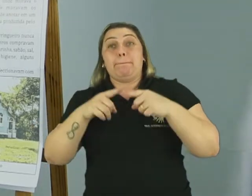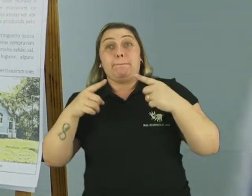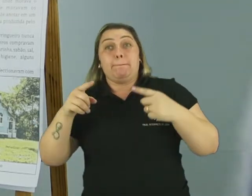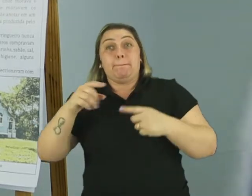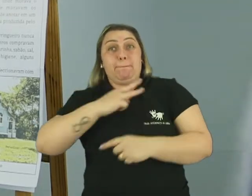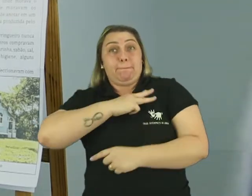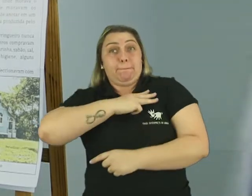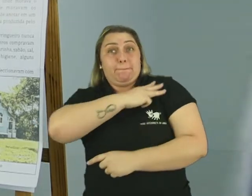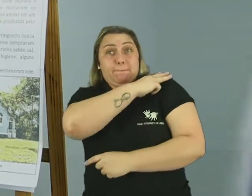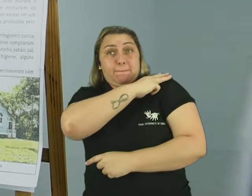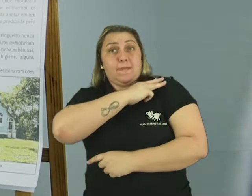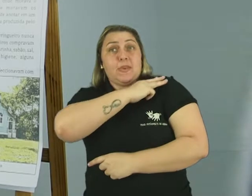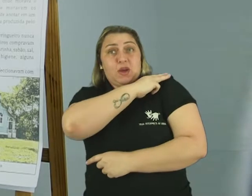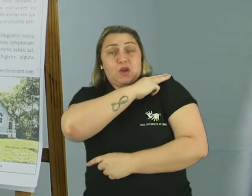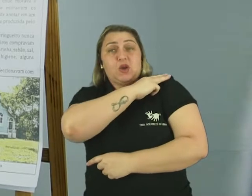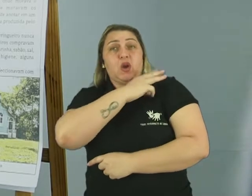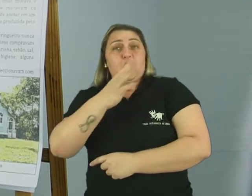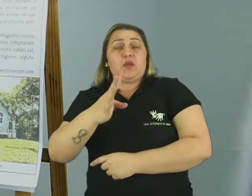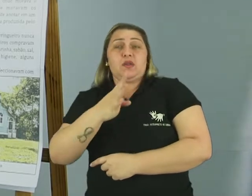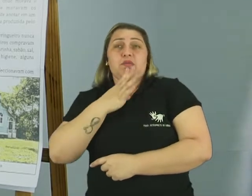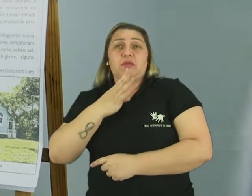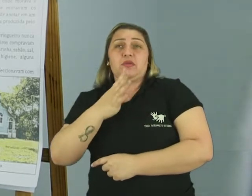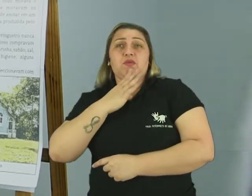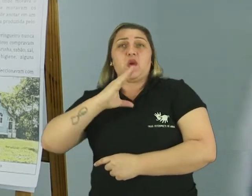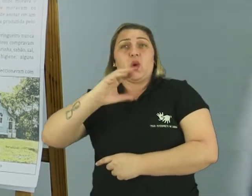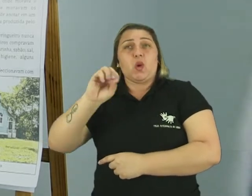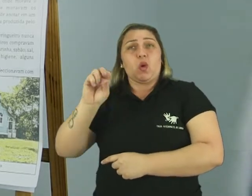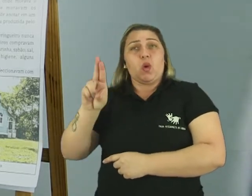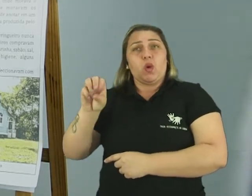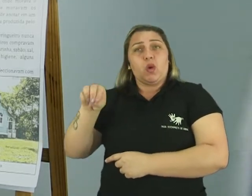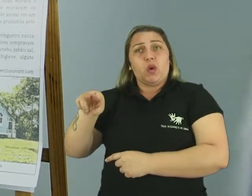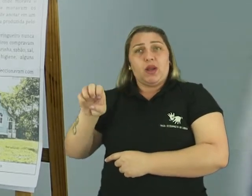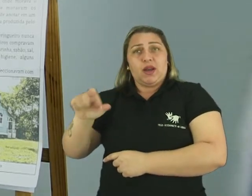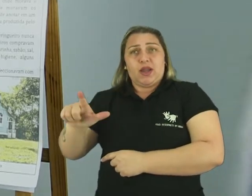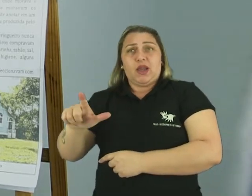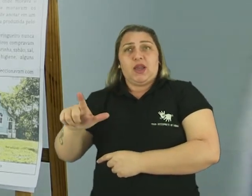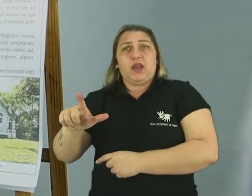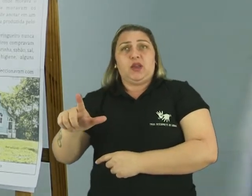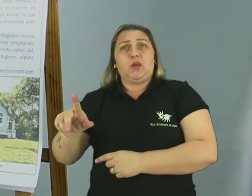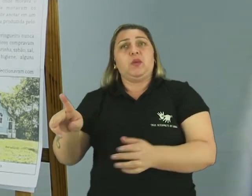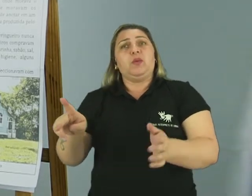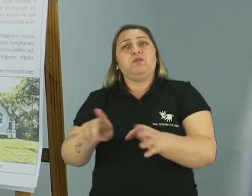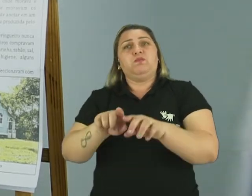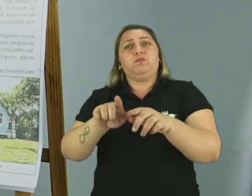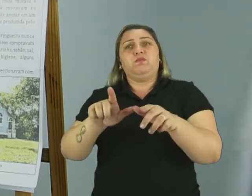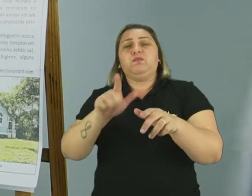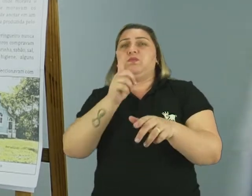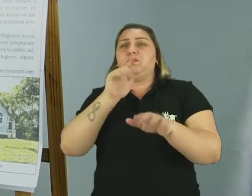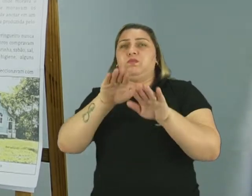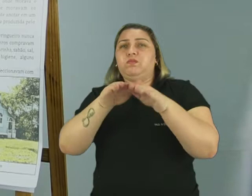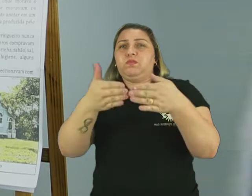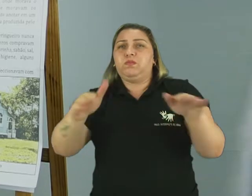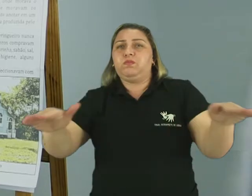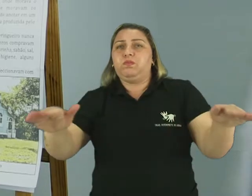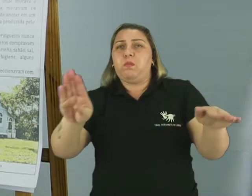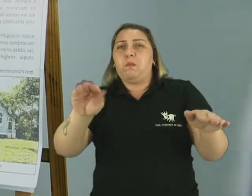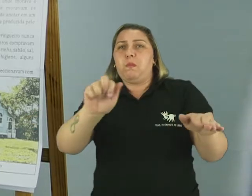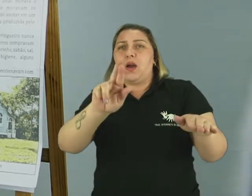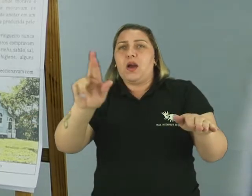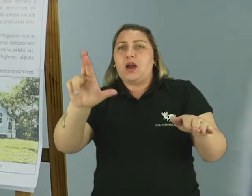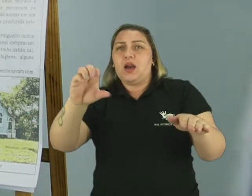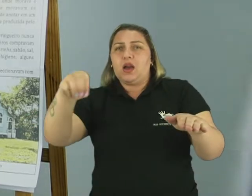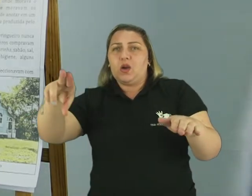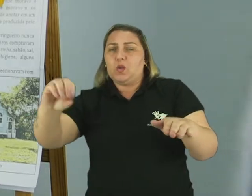major, capitão e ficaram conhecidos como coronéis do barranco, de barranco. Não